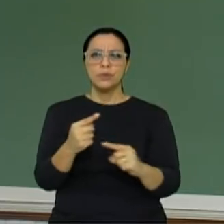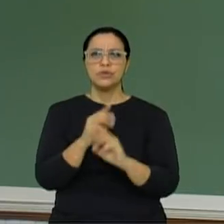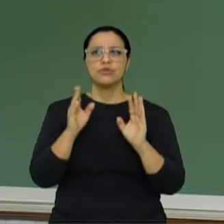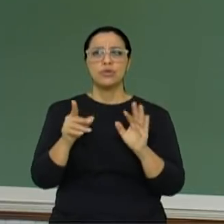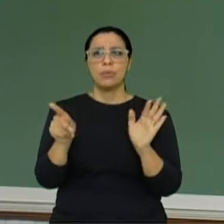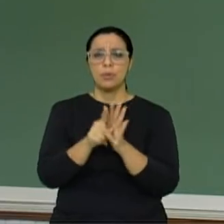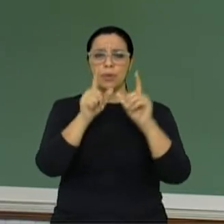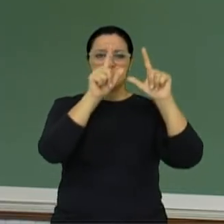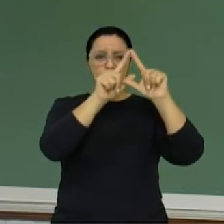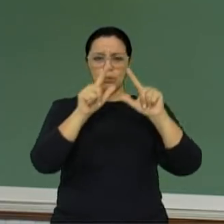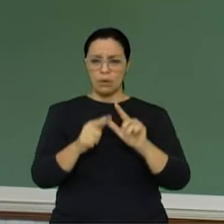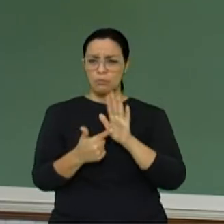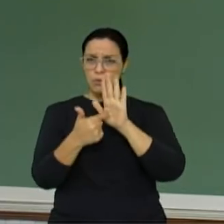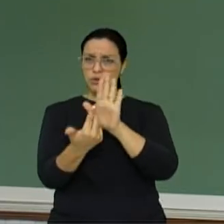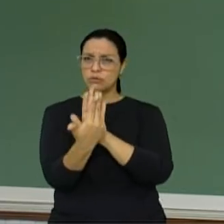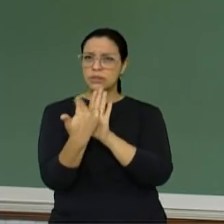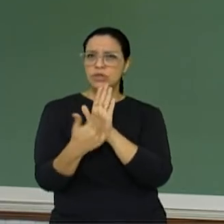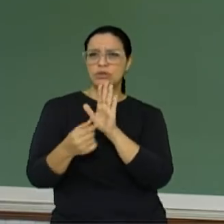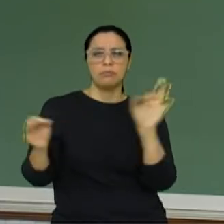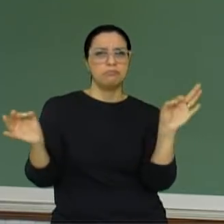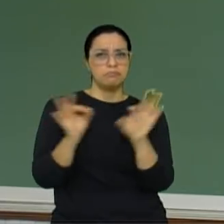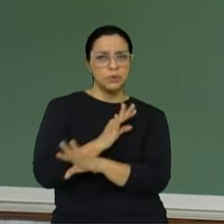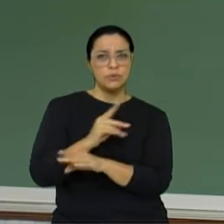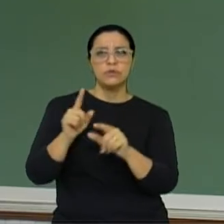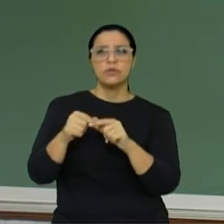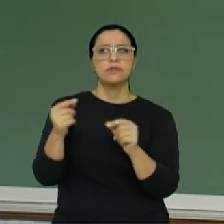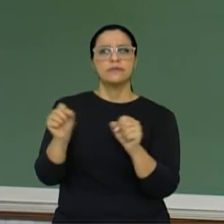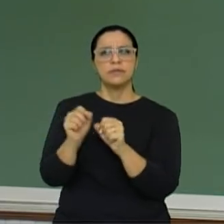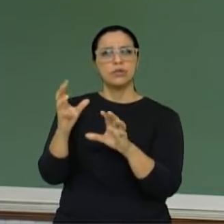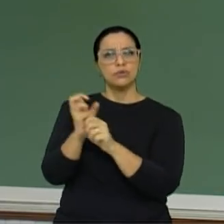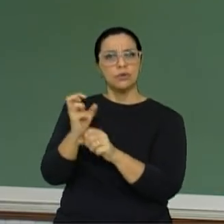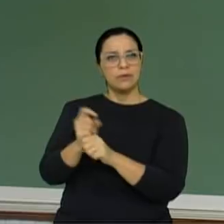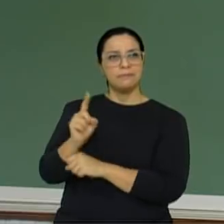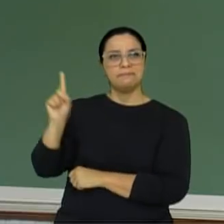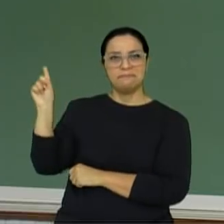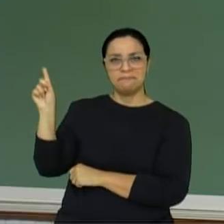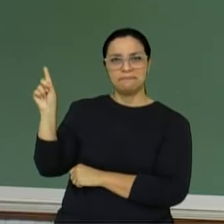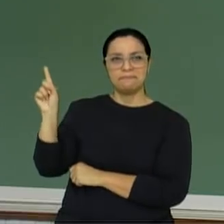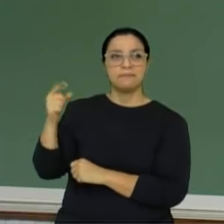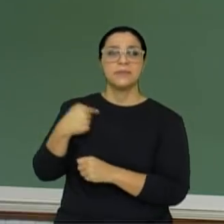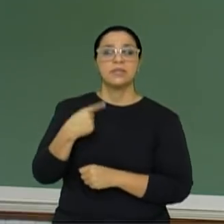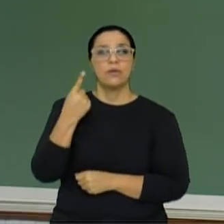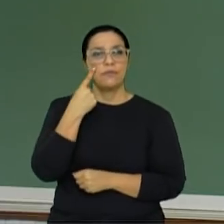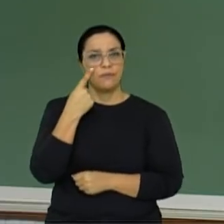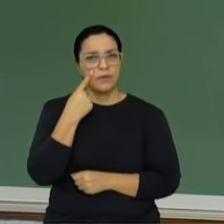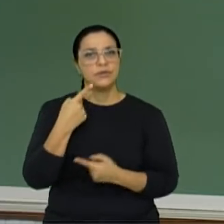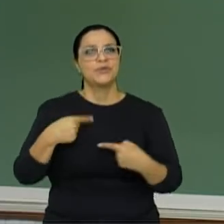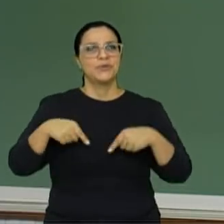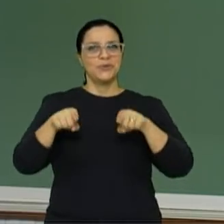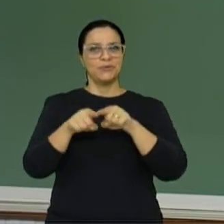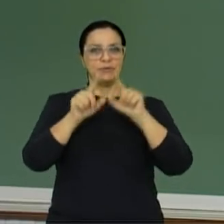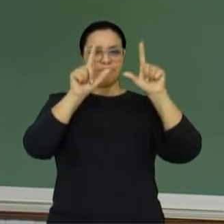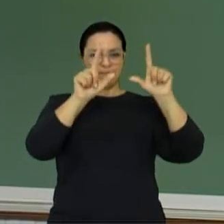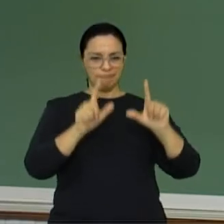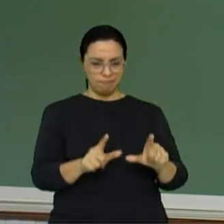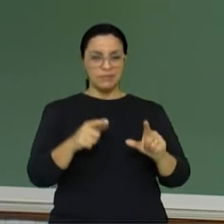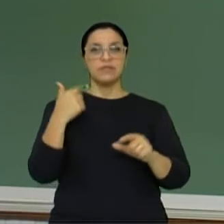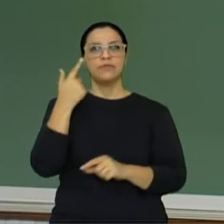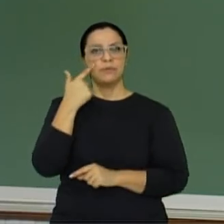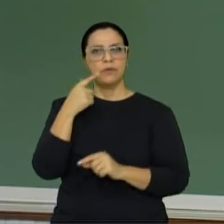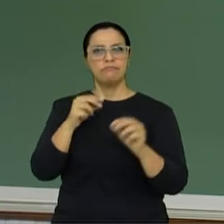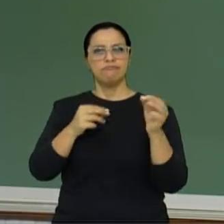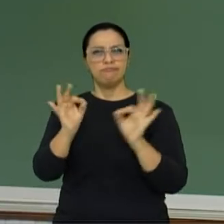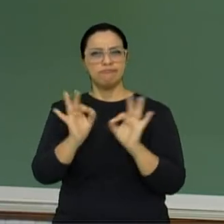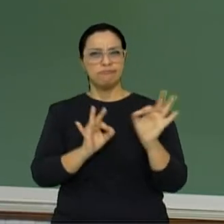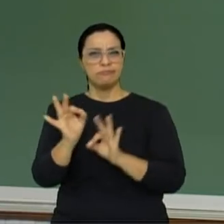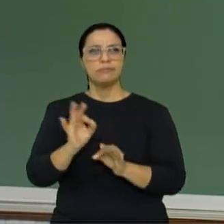já estão aí montados para a gente, né? Basta fazer aqui as proporções. Vamos lá. Trazendo os dois triângulos para cá, eu vou fazer a